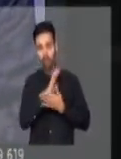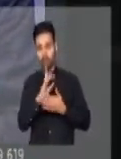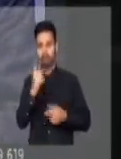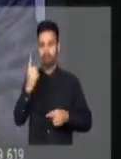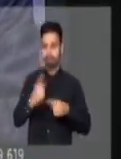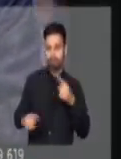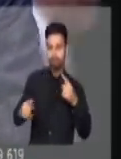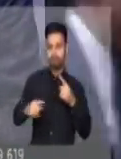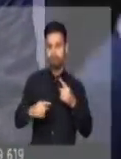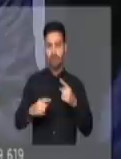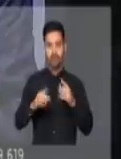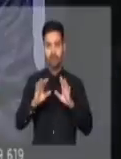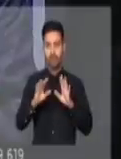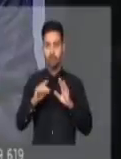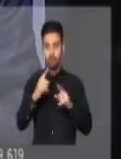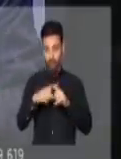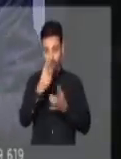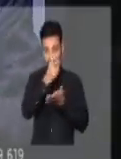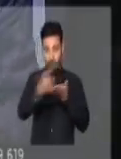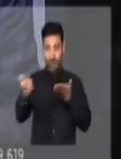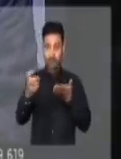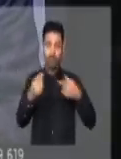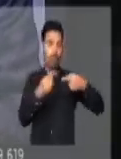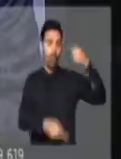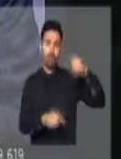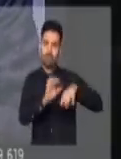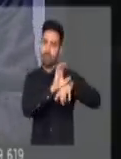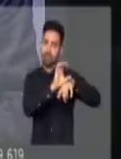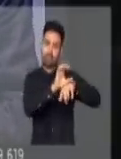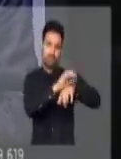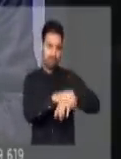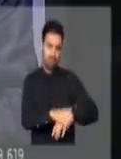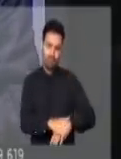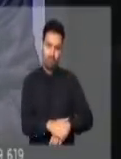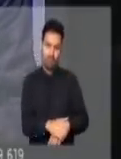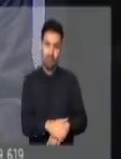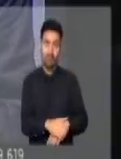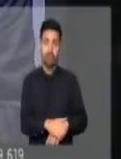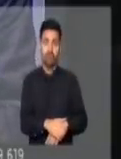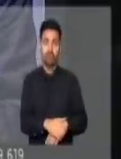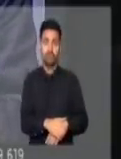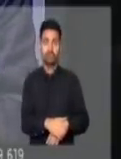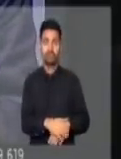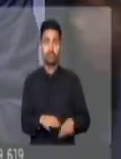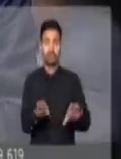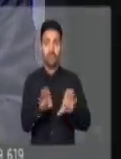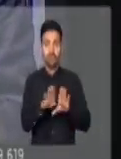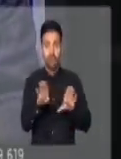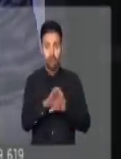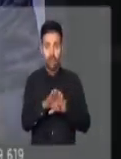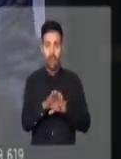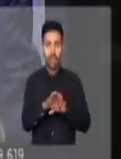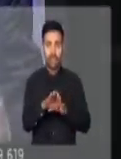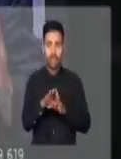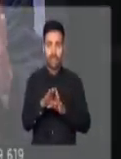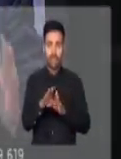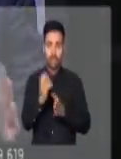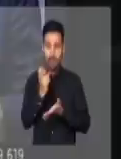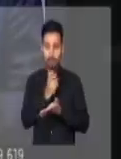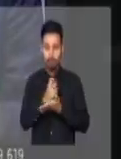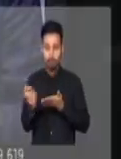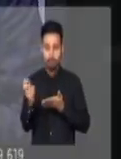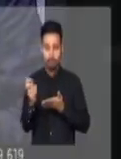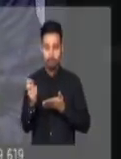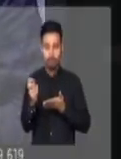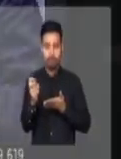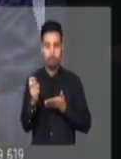alcance da Constituição de nosso país. Um equívoco que, em última análise, atenta contra o Instituto que varreu do mapa